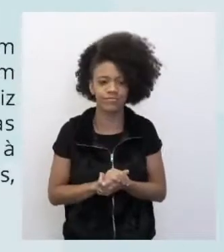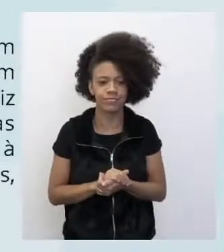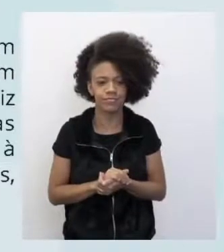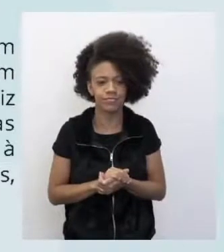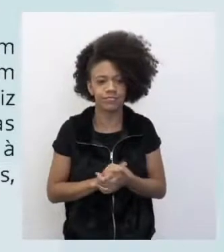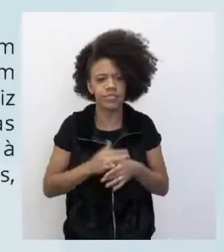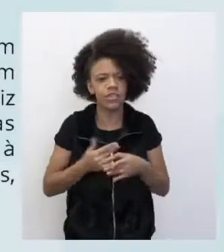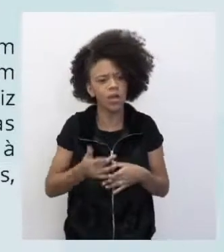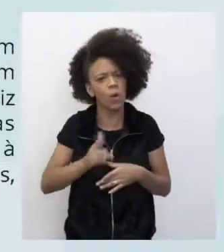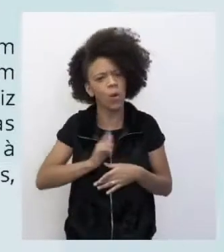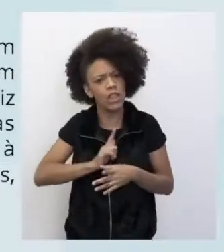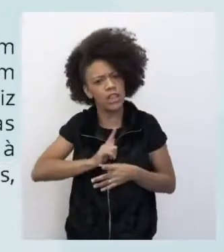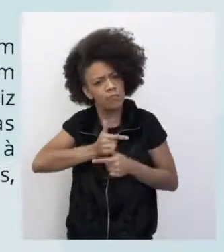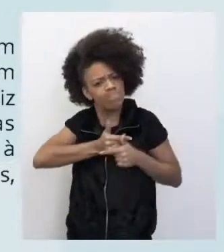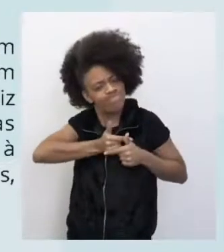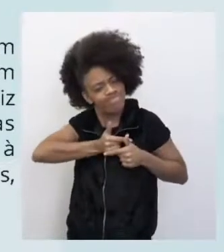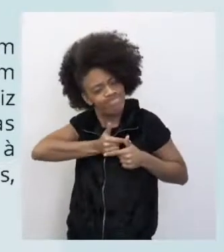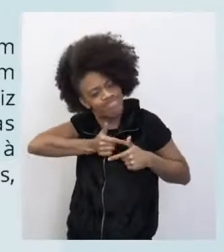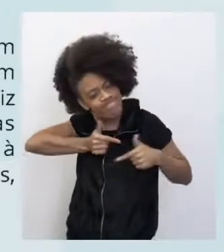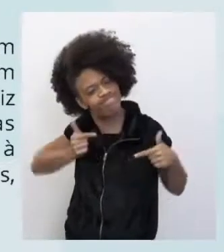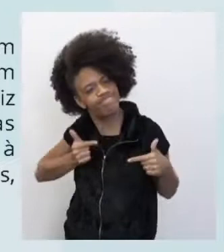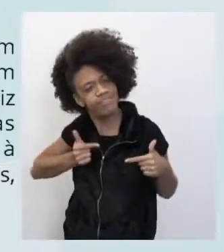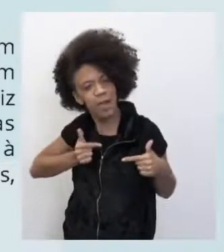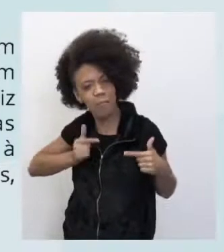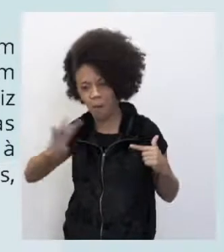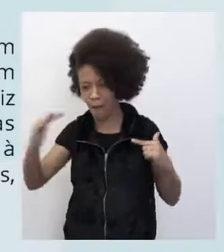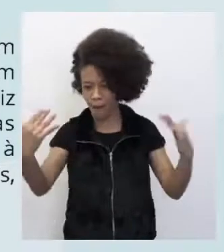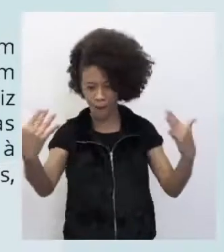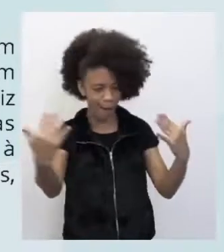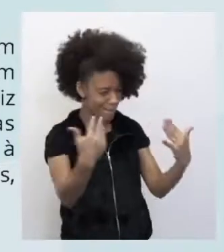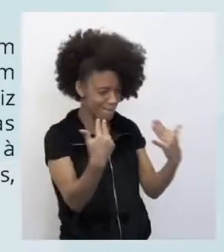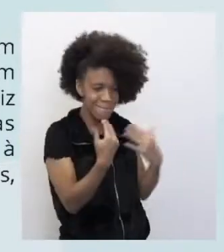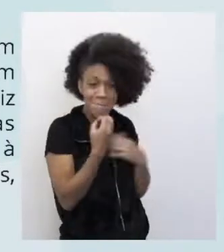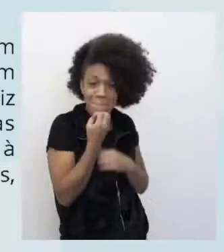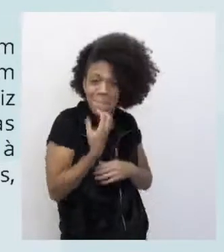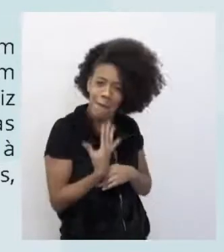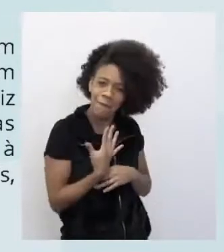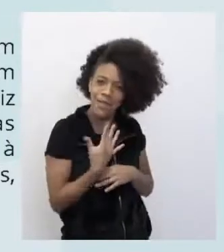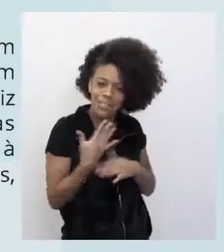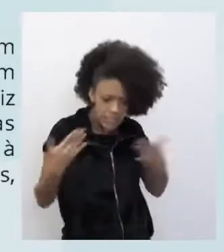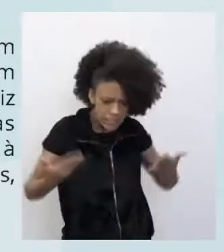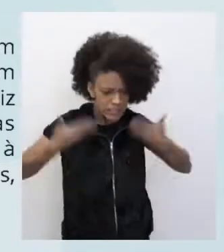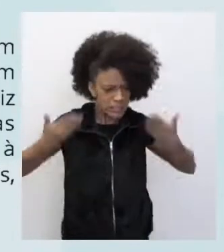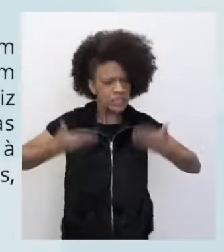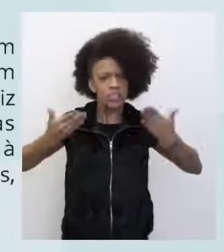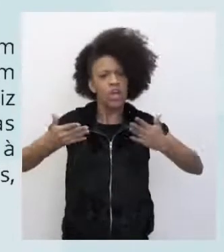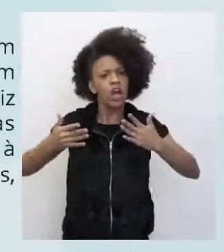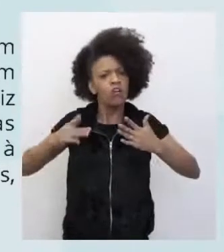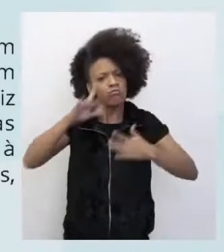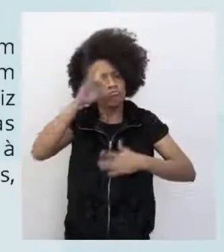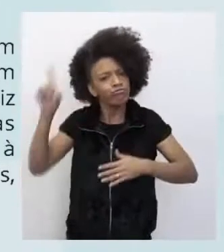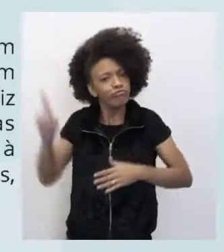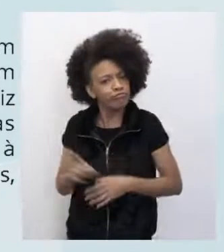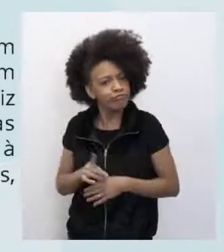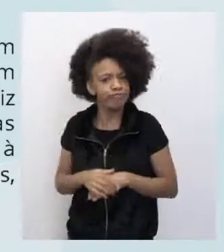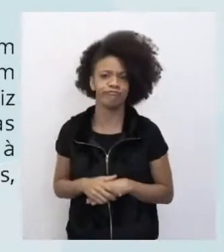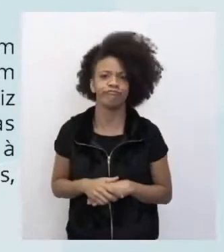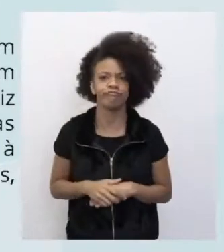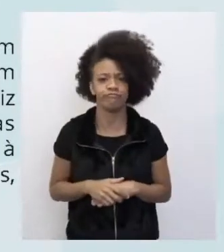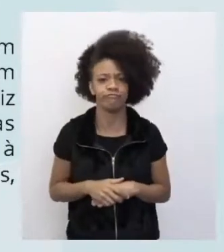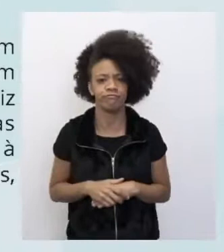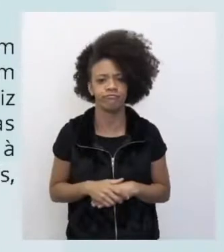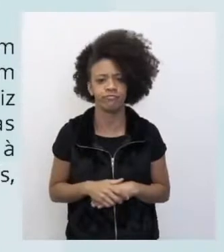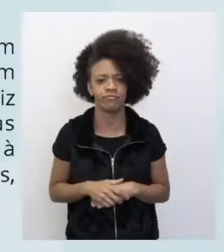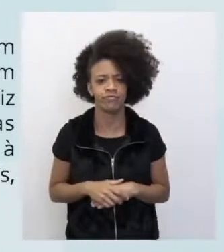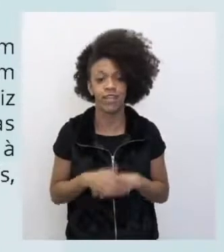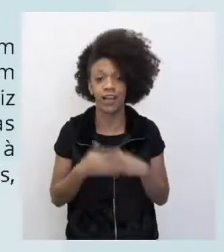tenho muita sorte por estar sempre rodeado de pessoas do bem, que me incentivam todos os dias. Aí